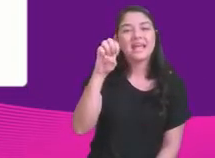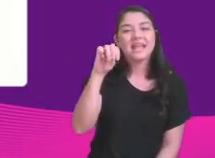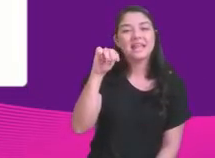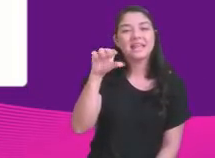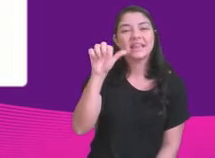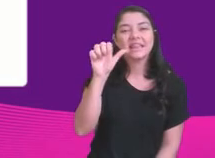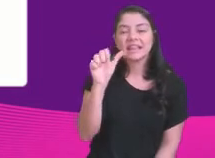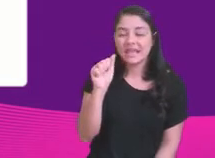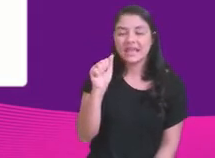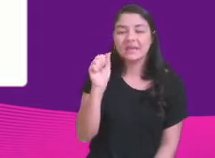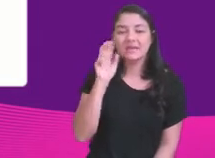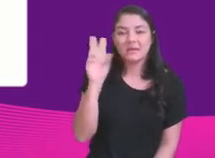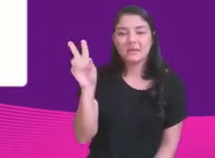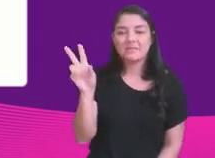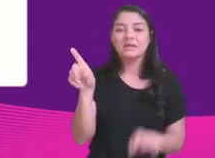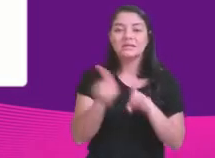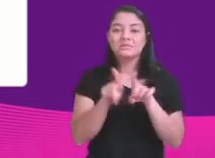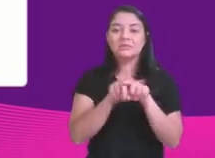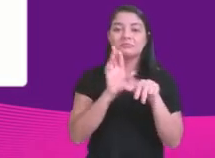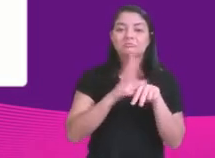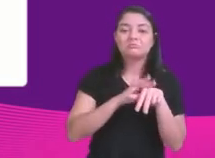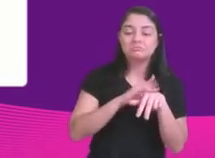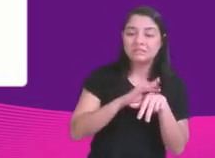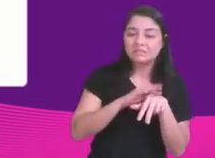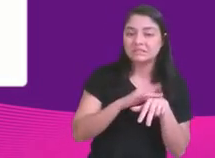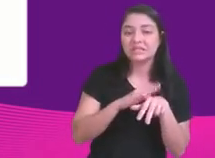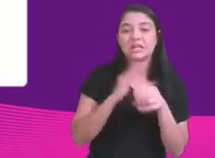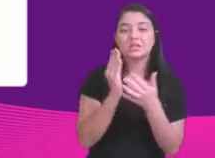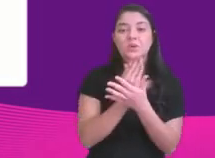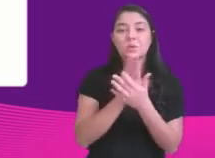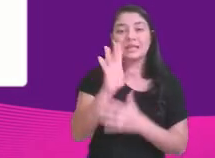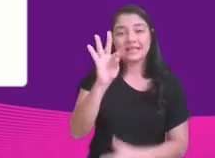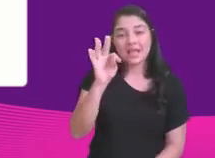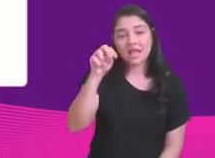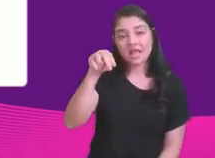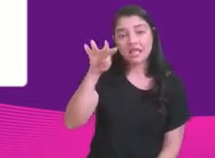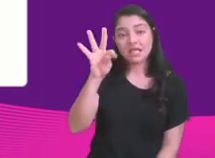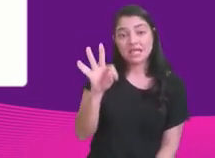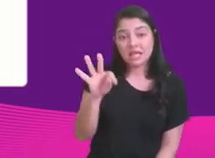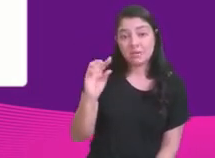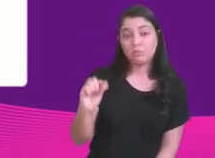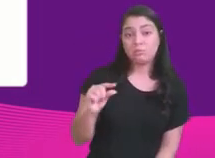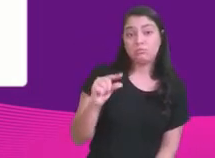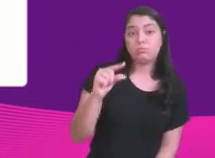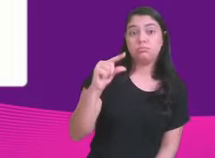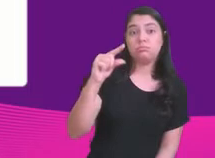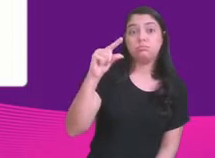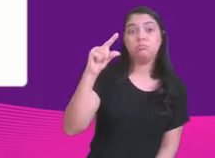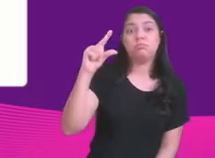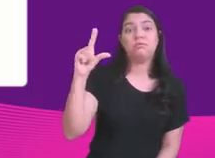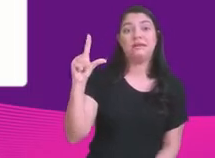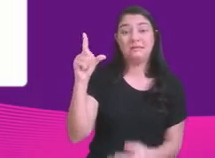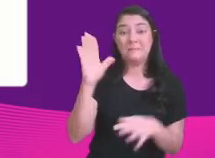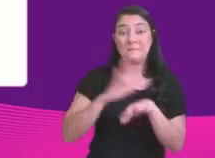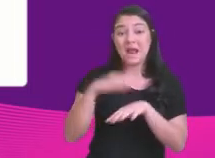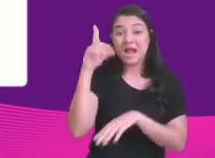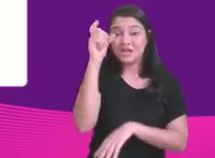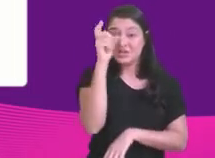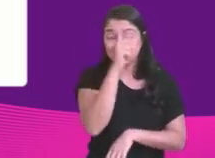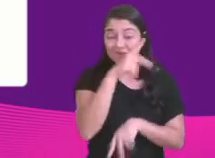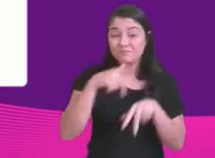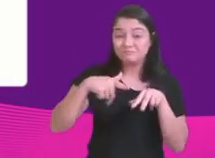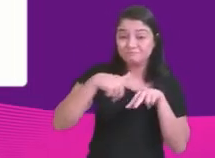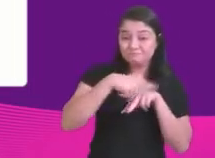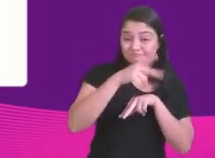nós estamos operando os pacientes submetidos a TNT, que aumentaram a nossa dificuldade cirúrgica,